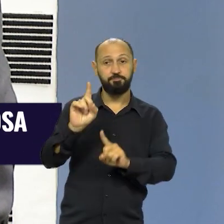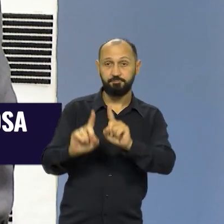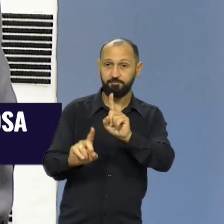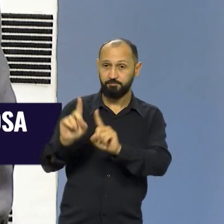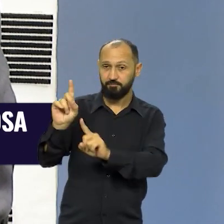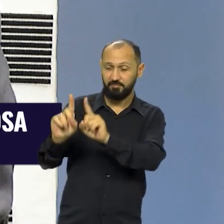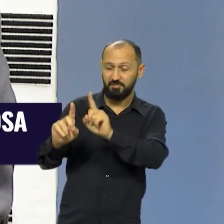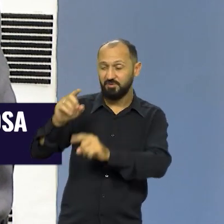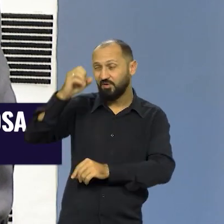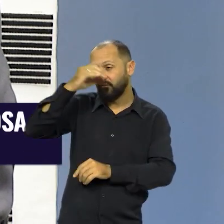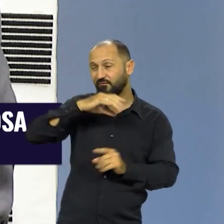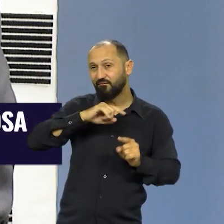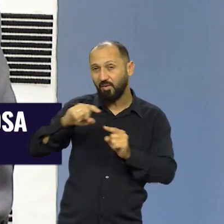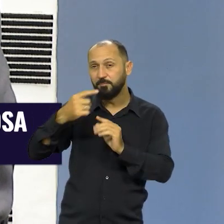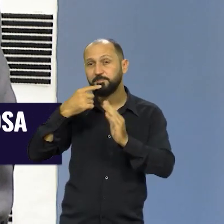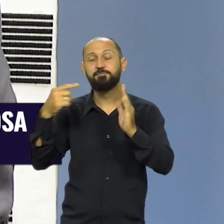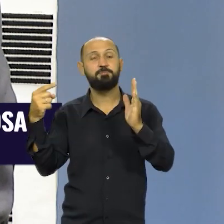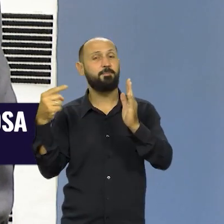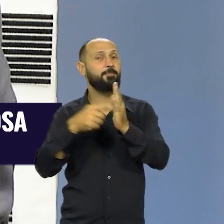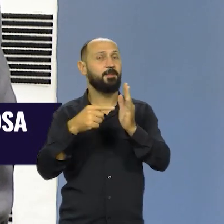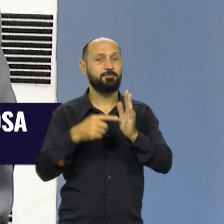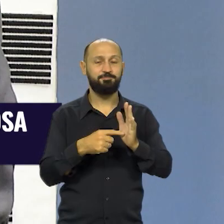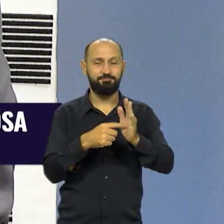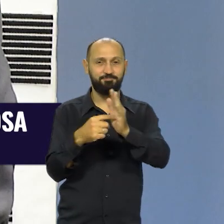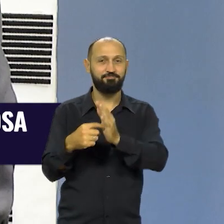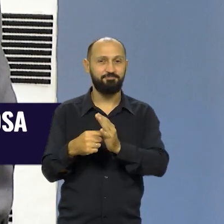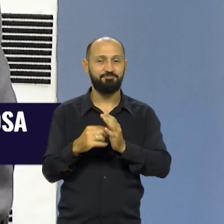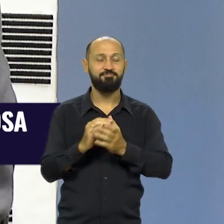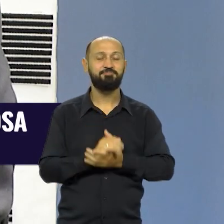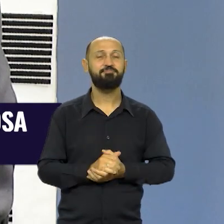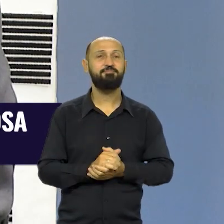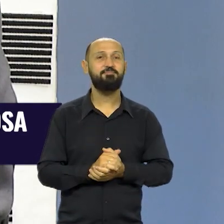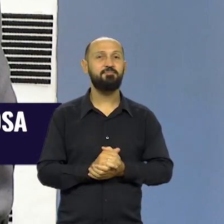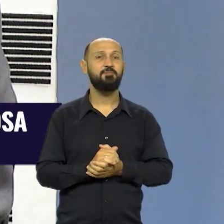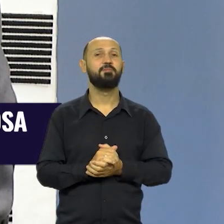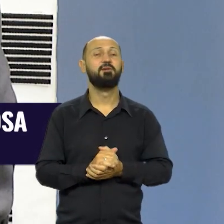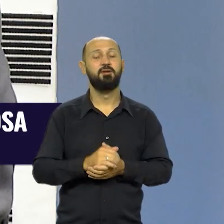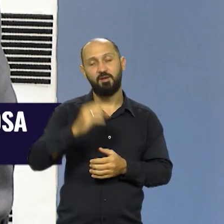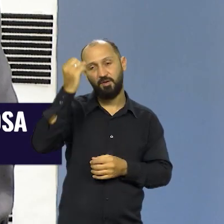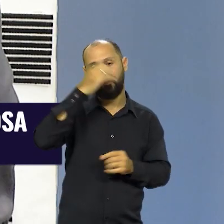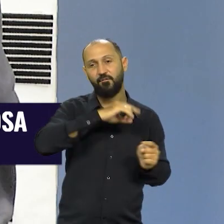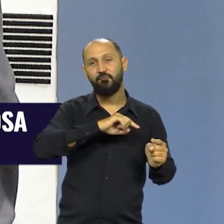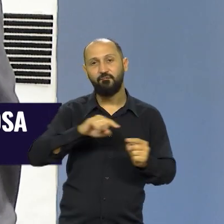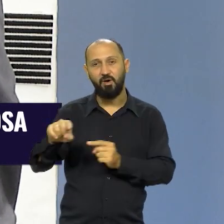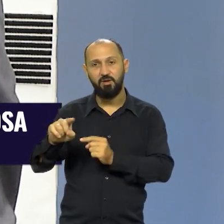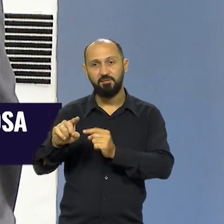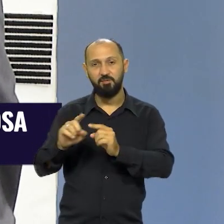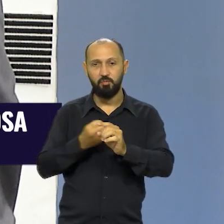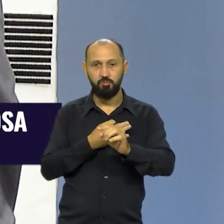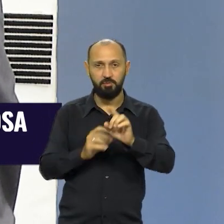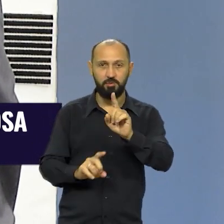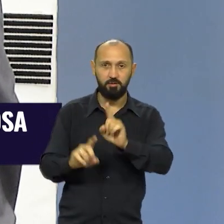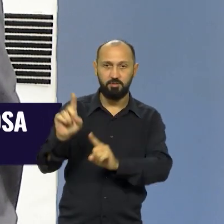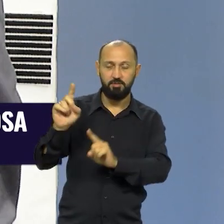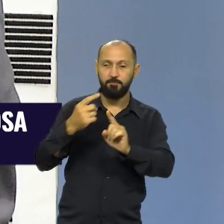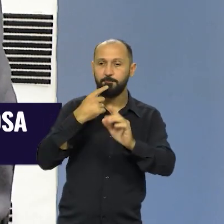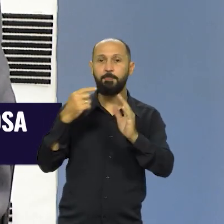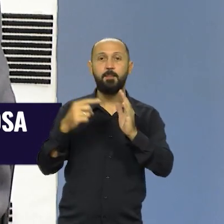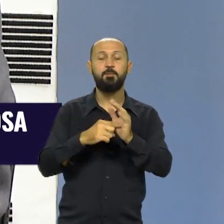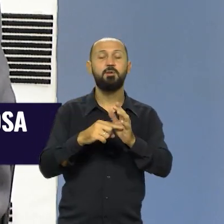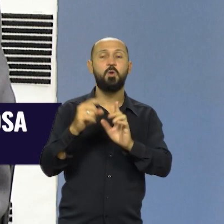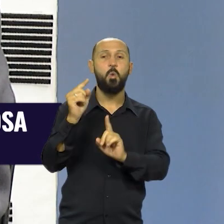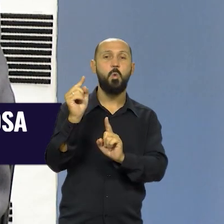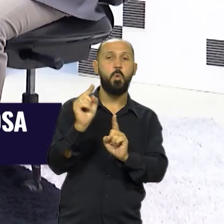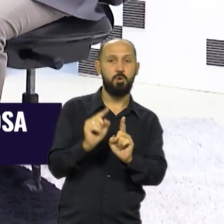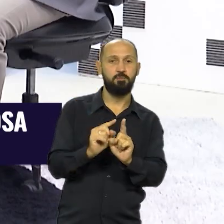números estatísticos de violência, de denúncias, eles, a violência aumentou e